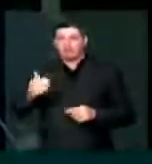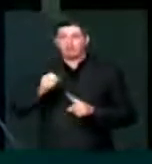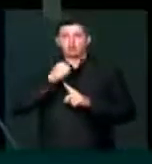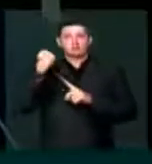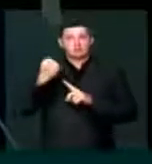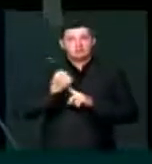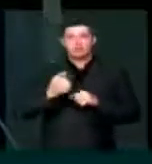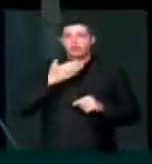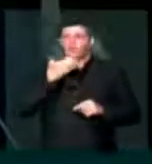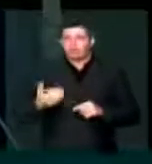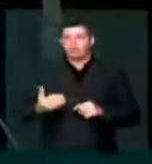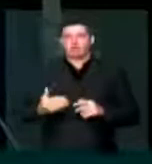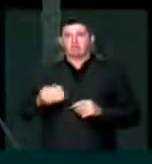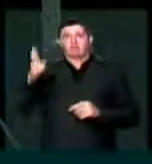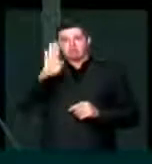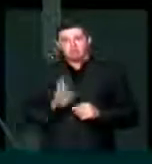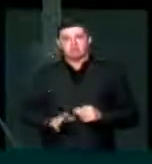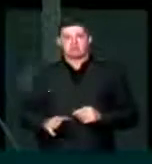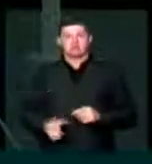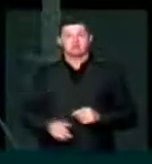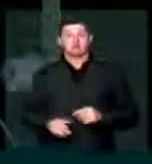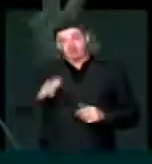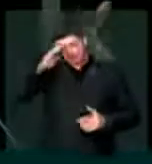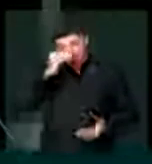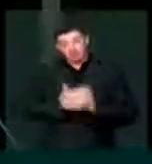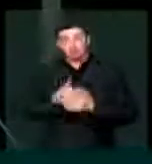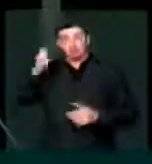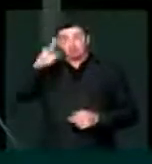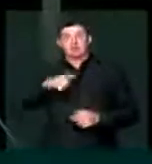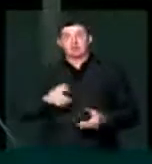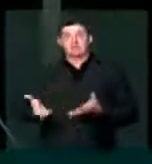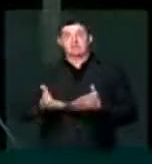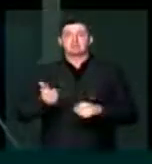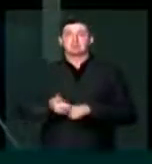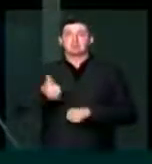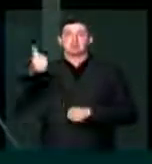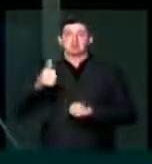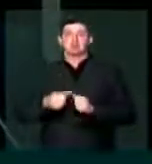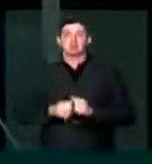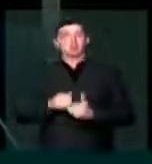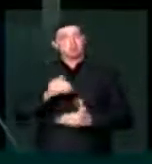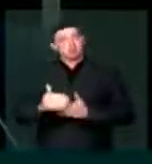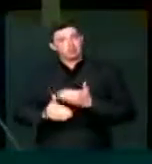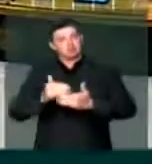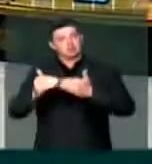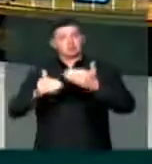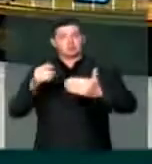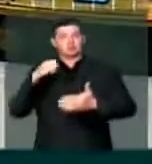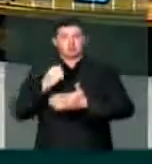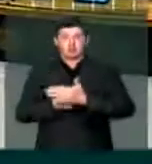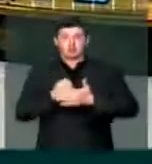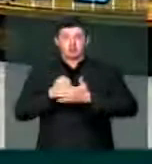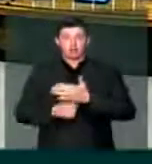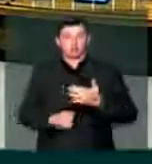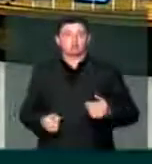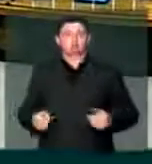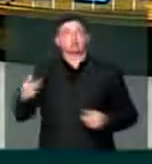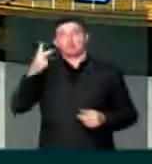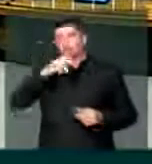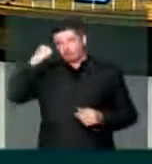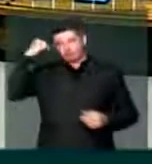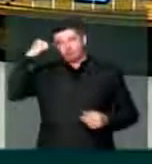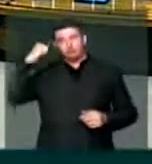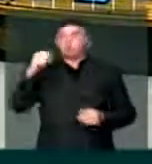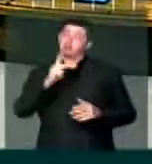que acreditam que o povo brasileiro estará melhor servido para o avanço nas suas lutas com a